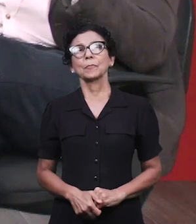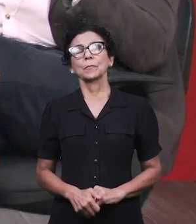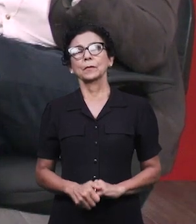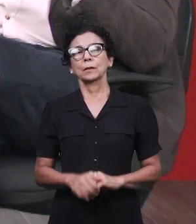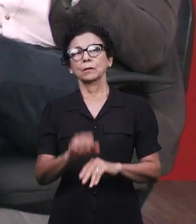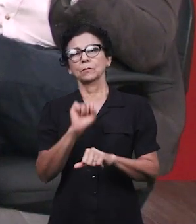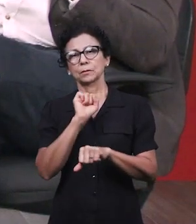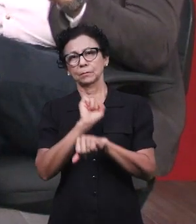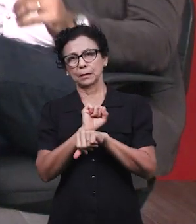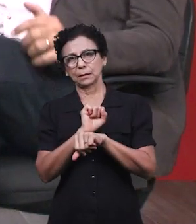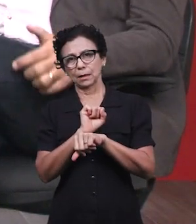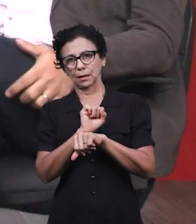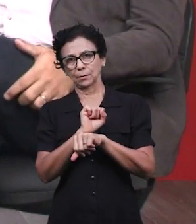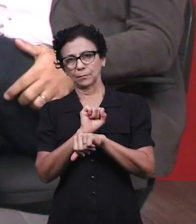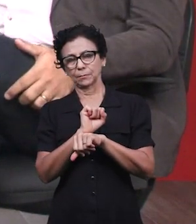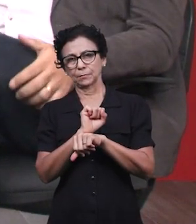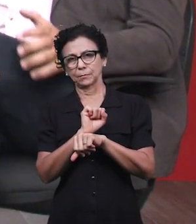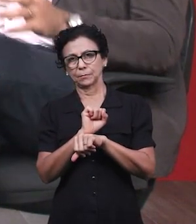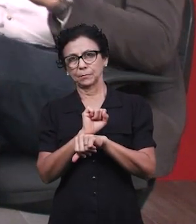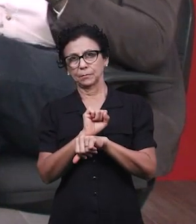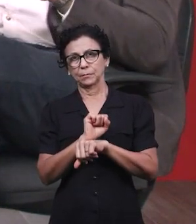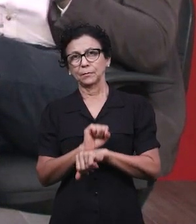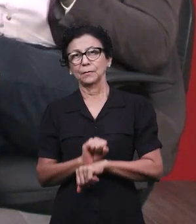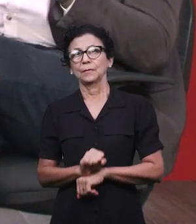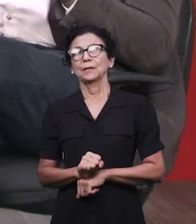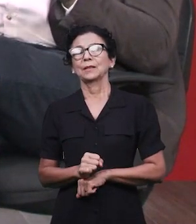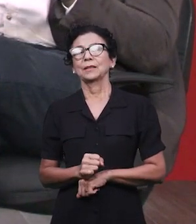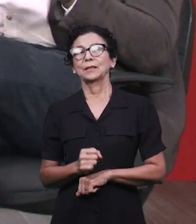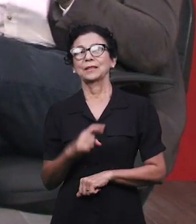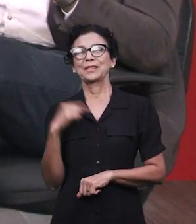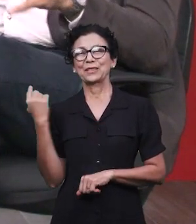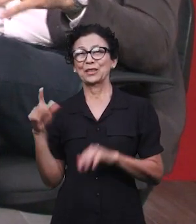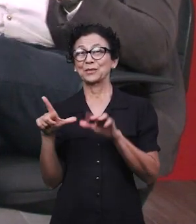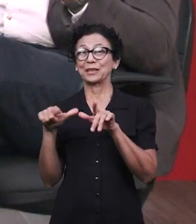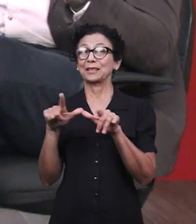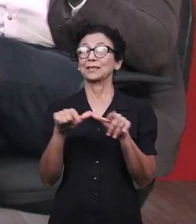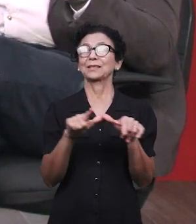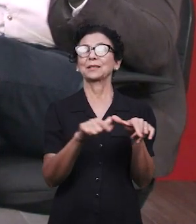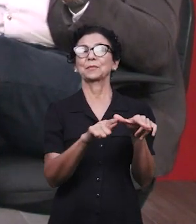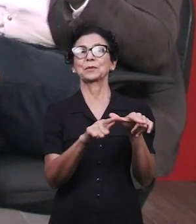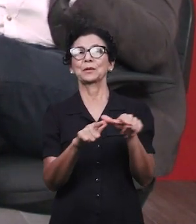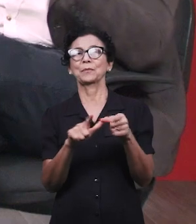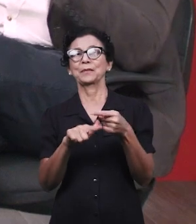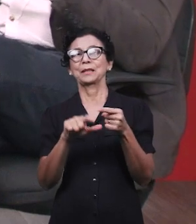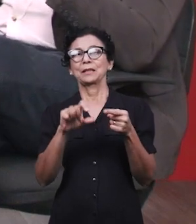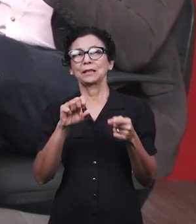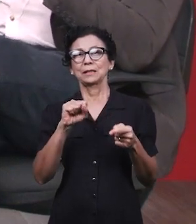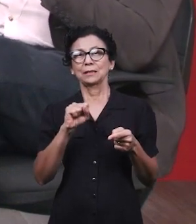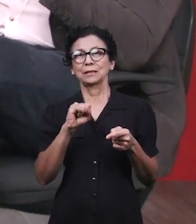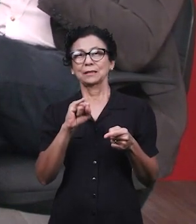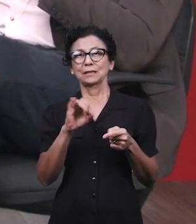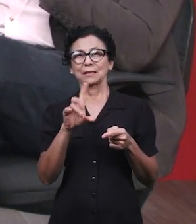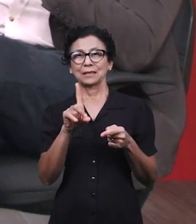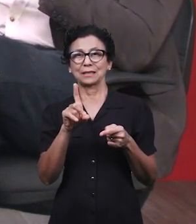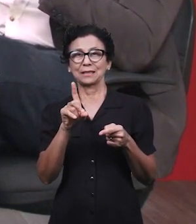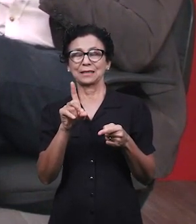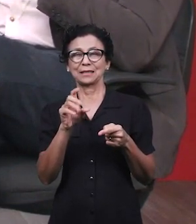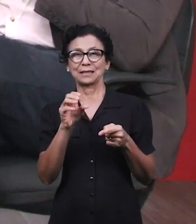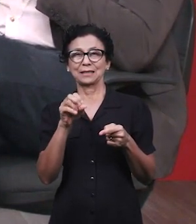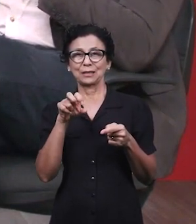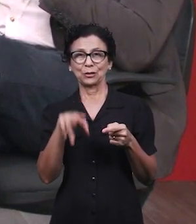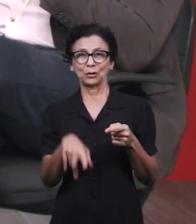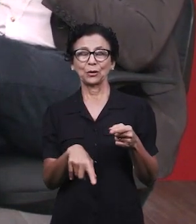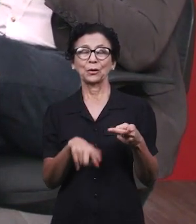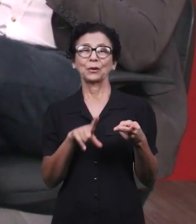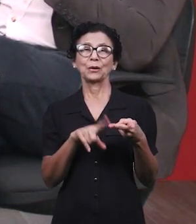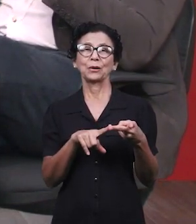fala como que aconteceram essas viagens, né? Qual foi até a distância navegada ali. Mas de Sidom a